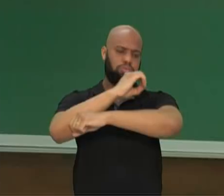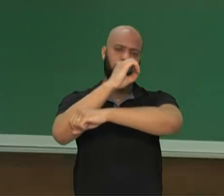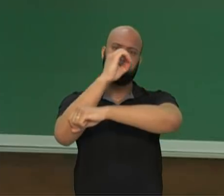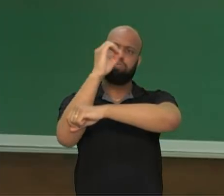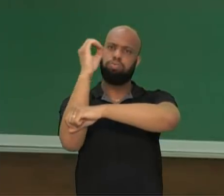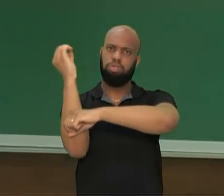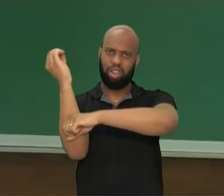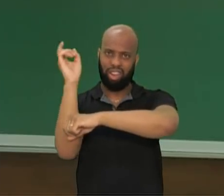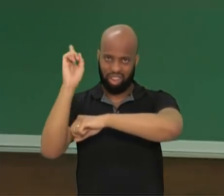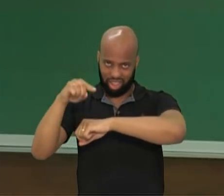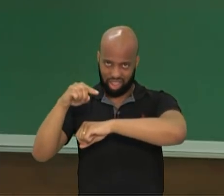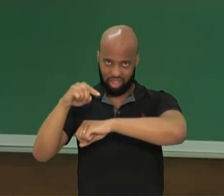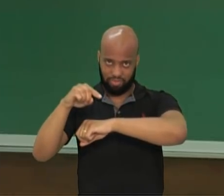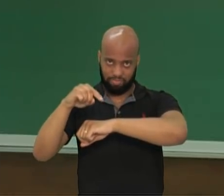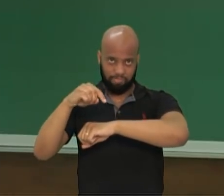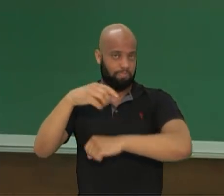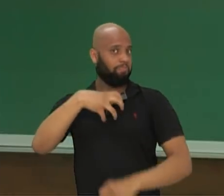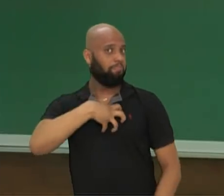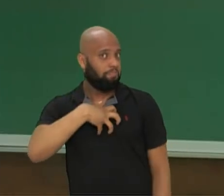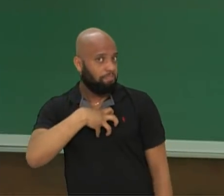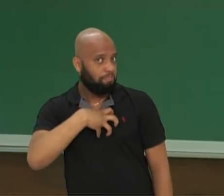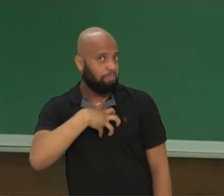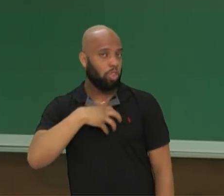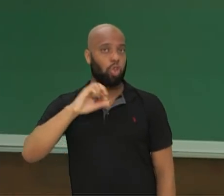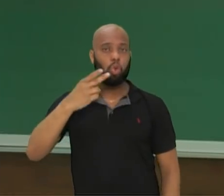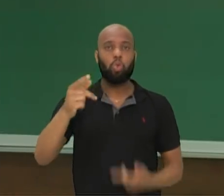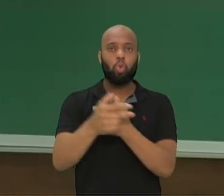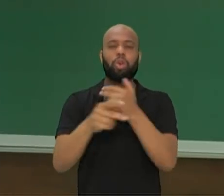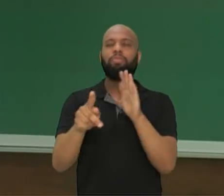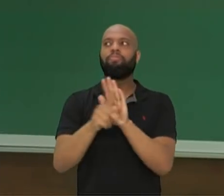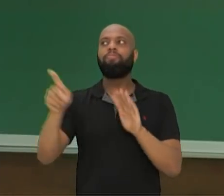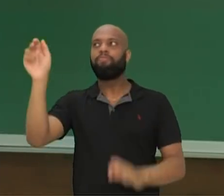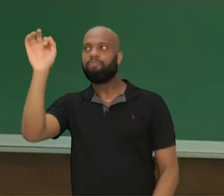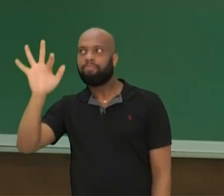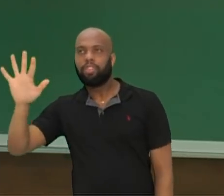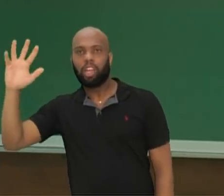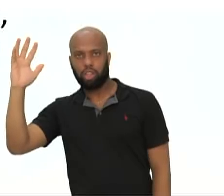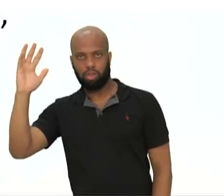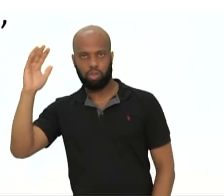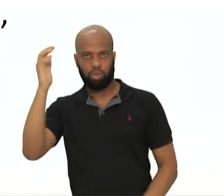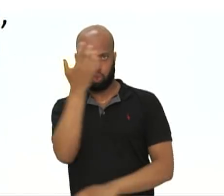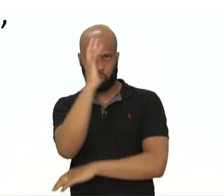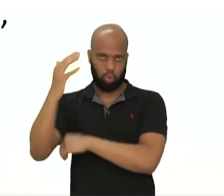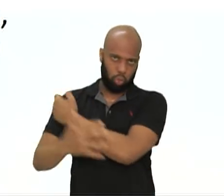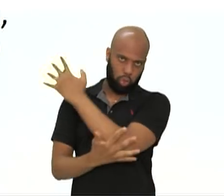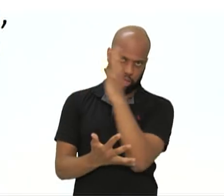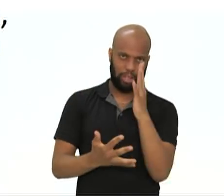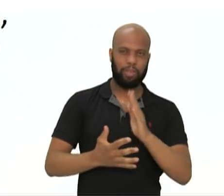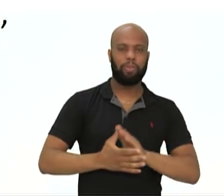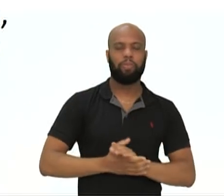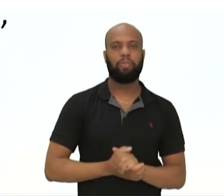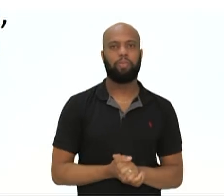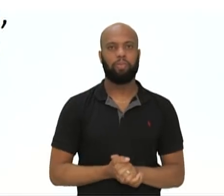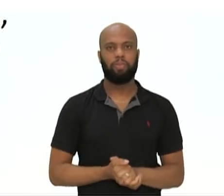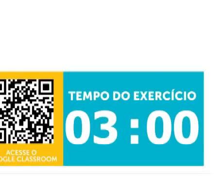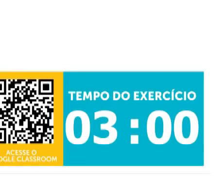um estado ou um fenômeno da natureza? Vamos lá?